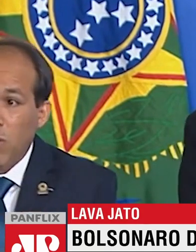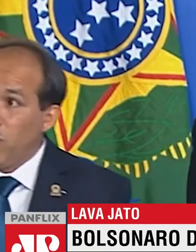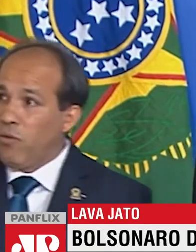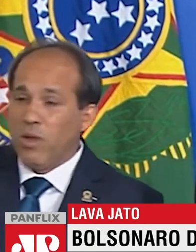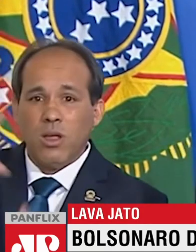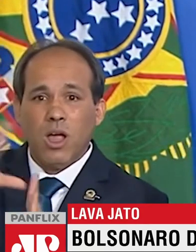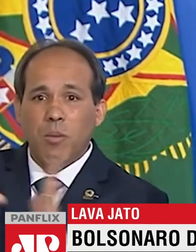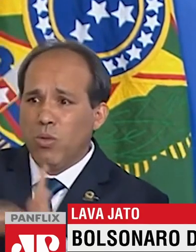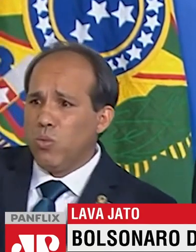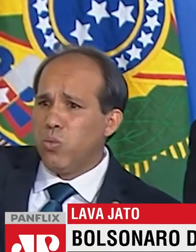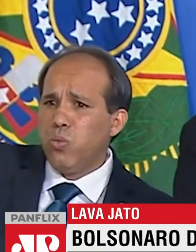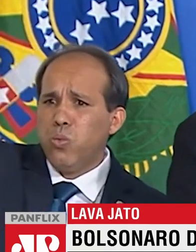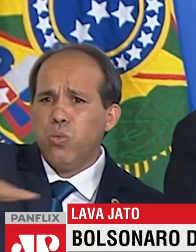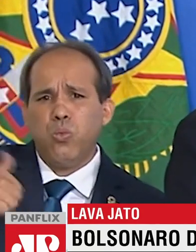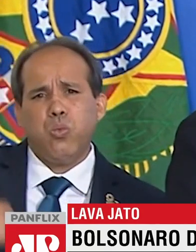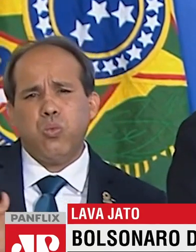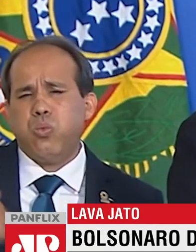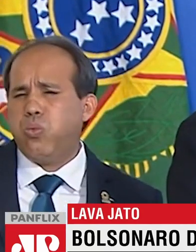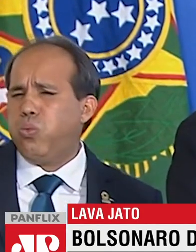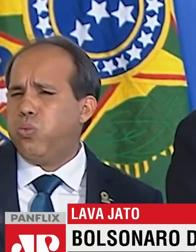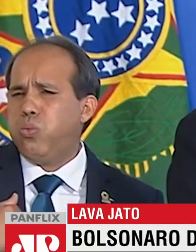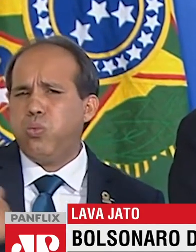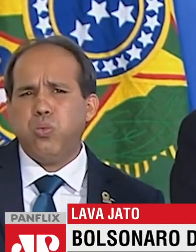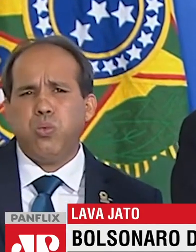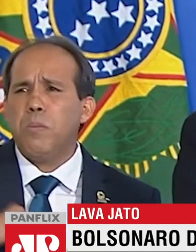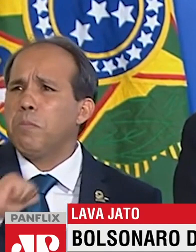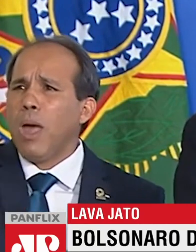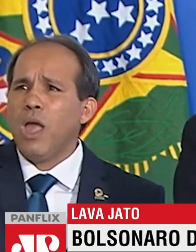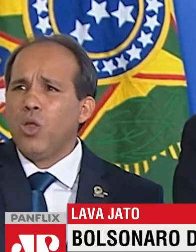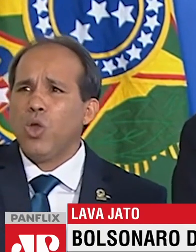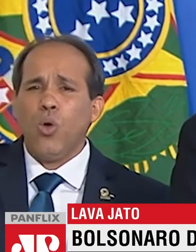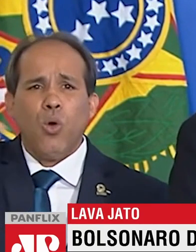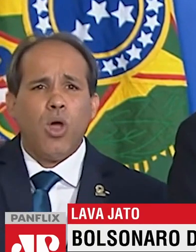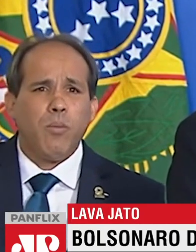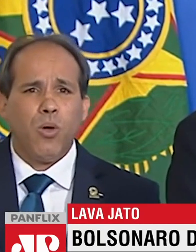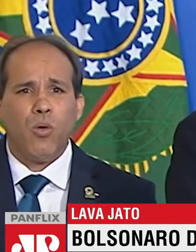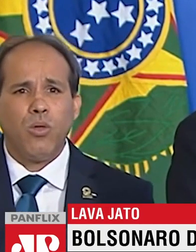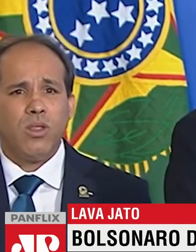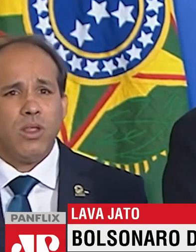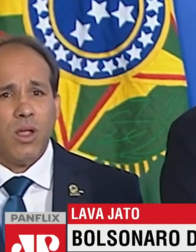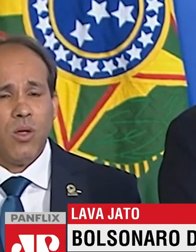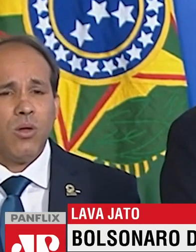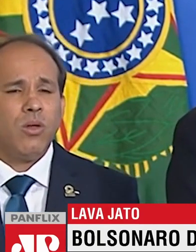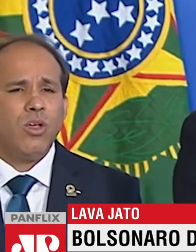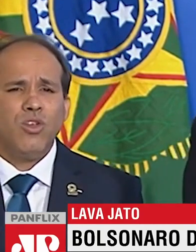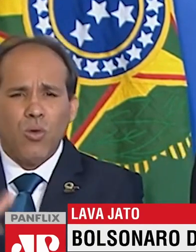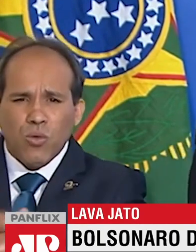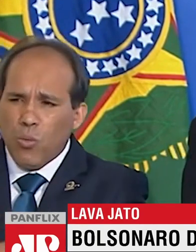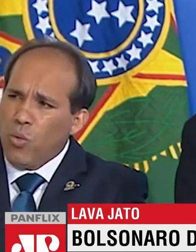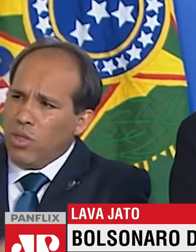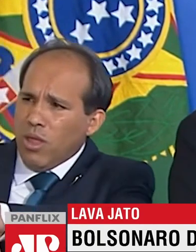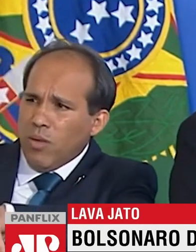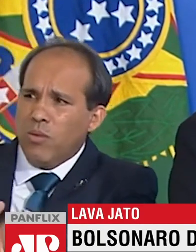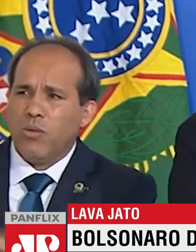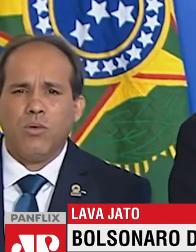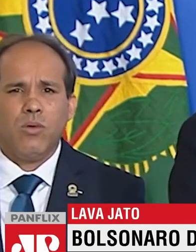daquele país de legalizar o aborto. Segundo o presidente da República, ele lamenta, mas é isso, o que